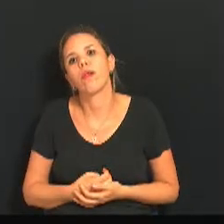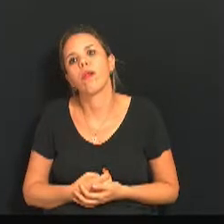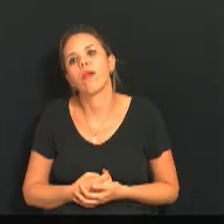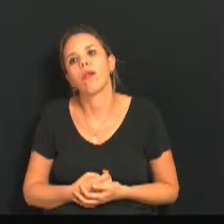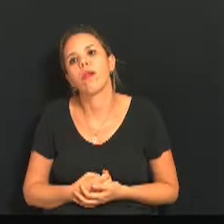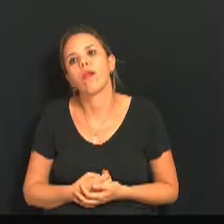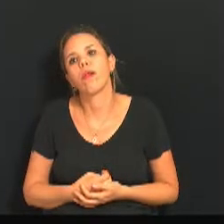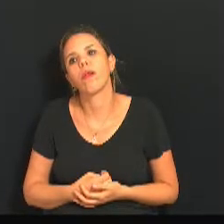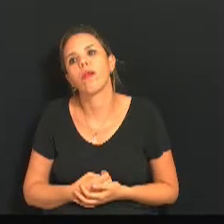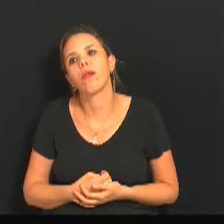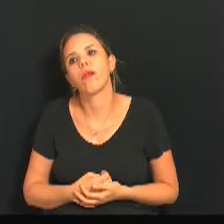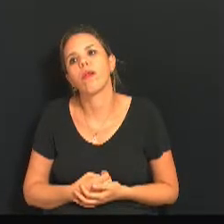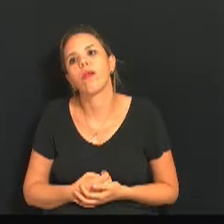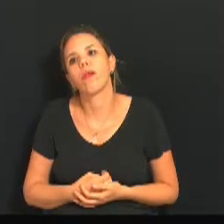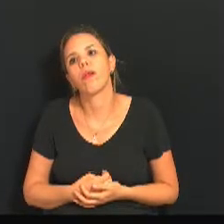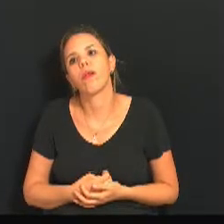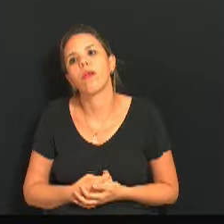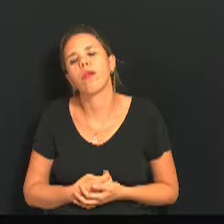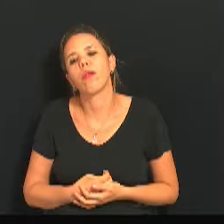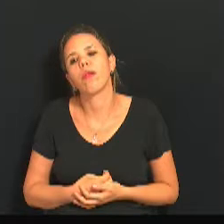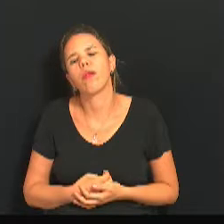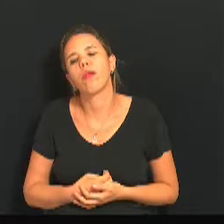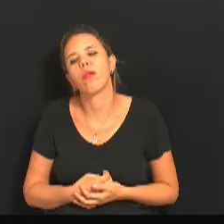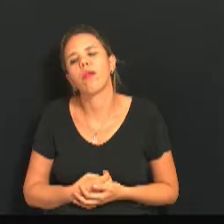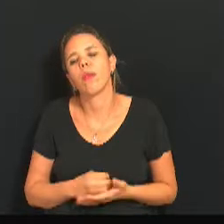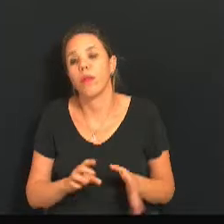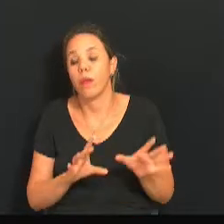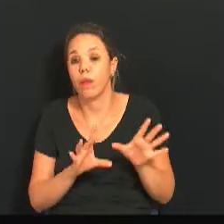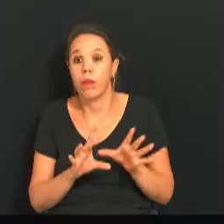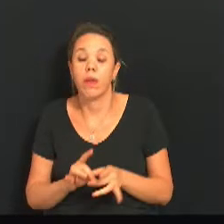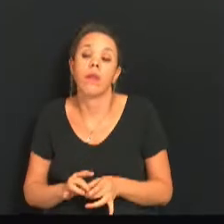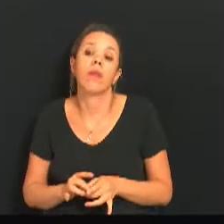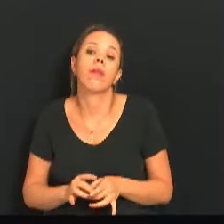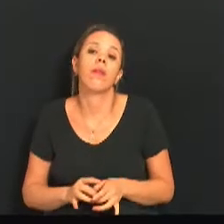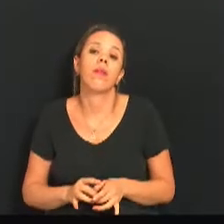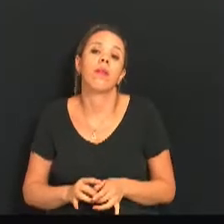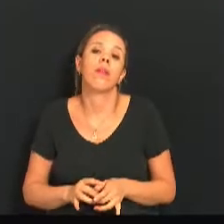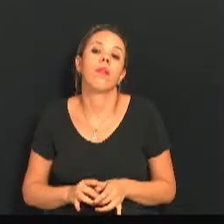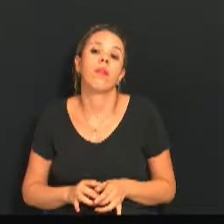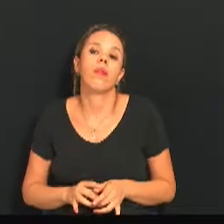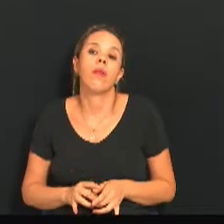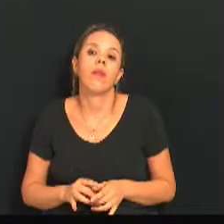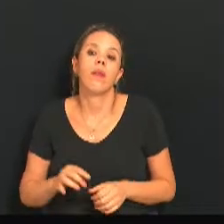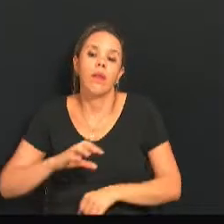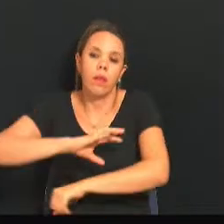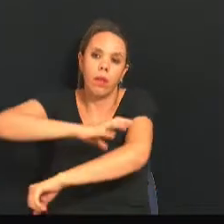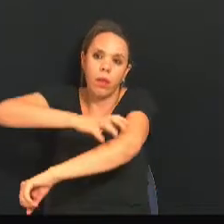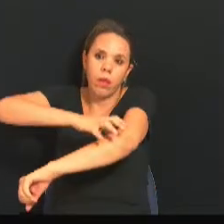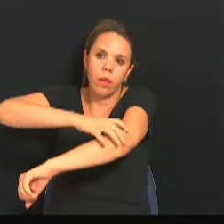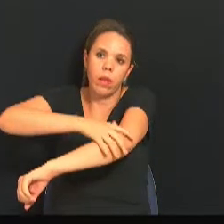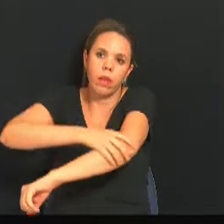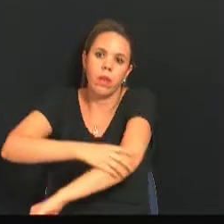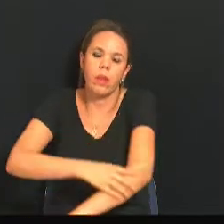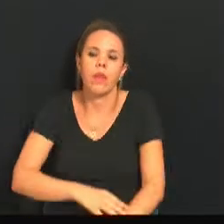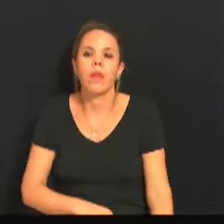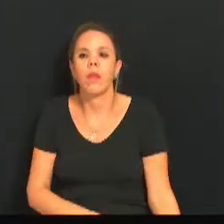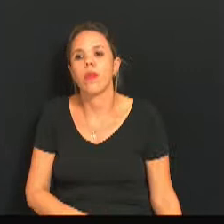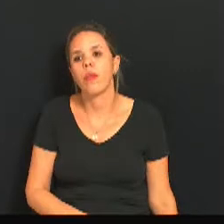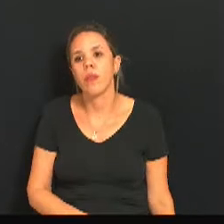a Beatriz está aí é uma pequena casinha ou de era a